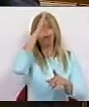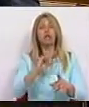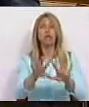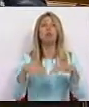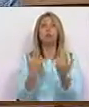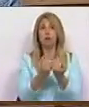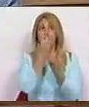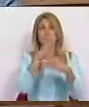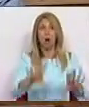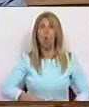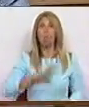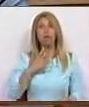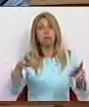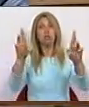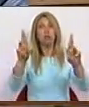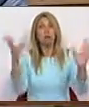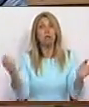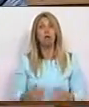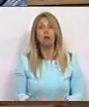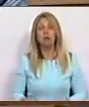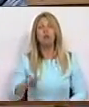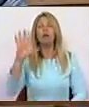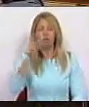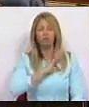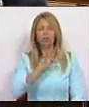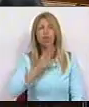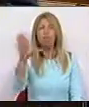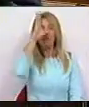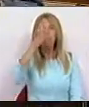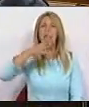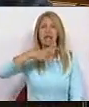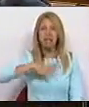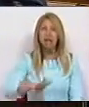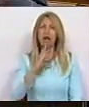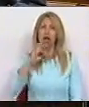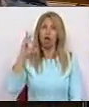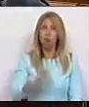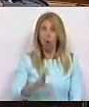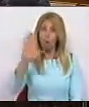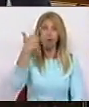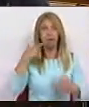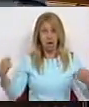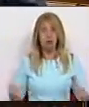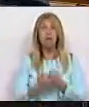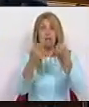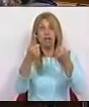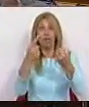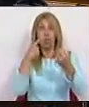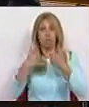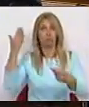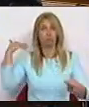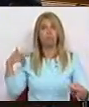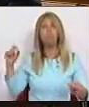e da esperança. E, portanto, quando o Sr. Primeiro-Ministro quiser responder ao primeiro desafio que eu fiz a primeira vez que estive